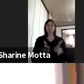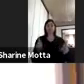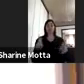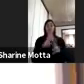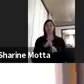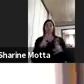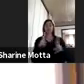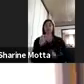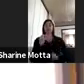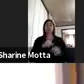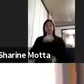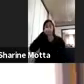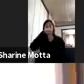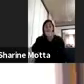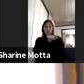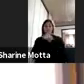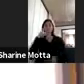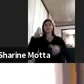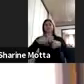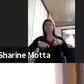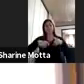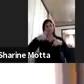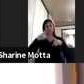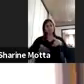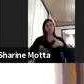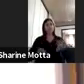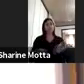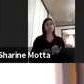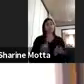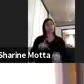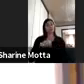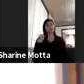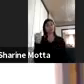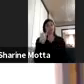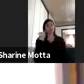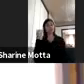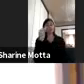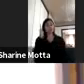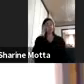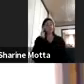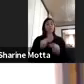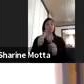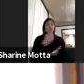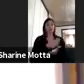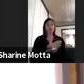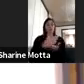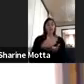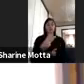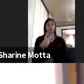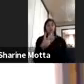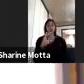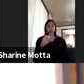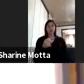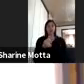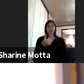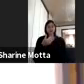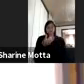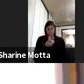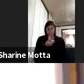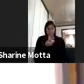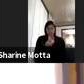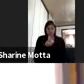sexual. E vejam que importante, a partir de 2016, nós reconhecemos que a